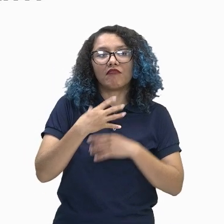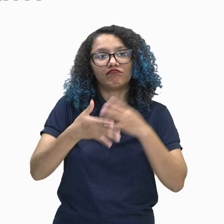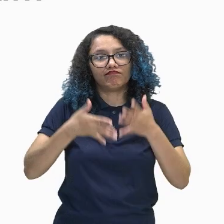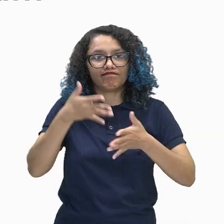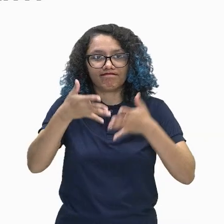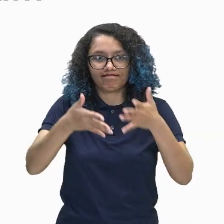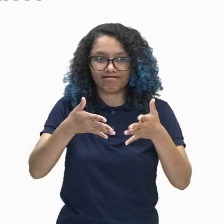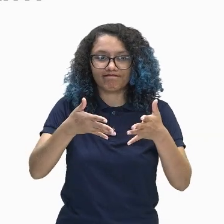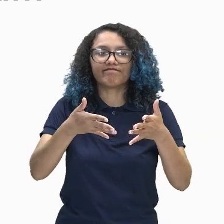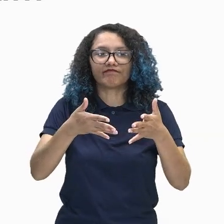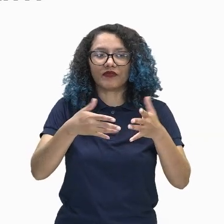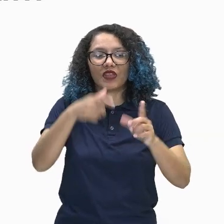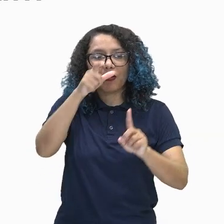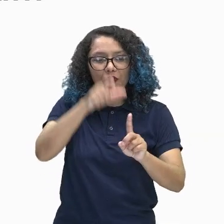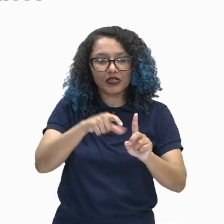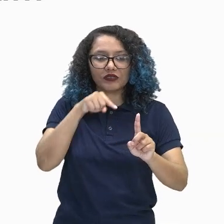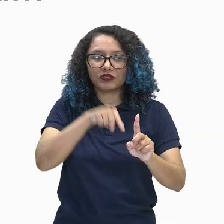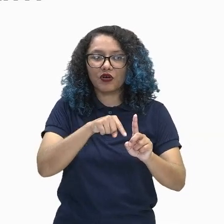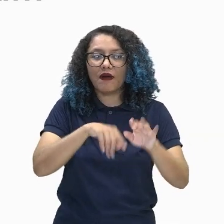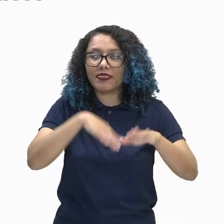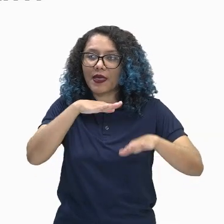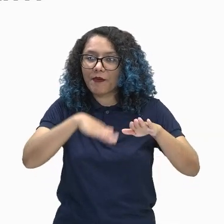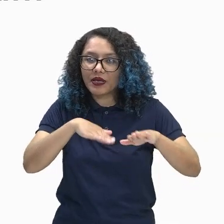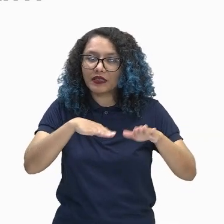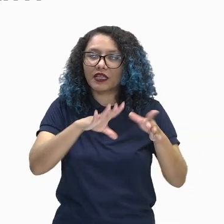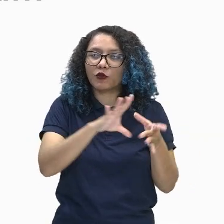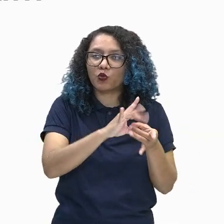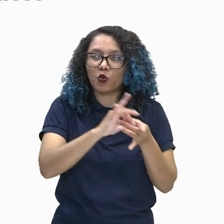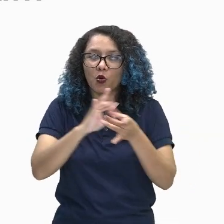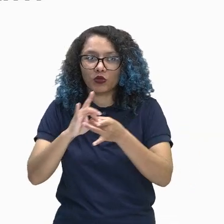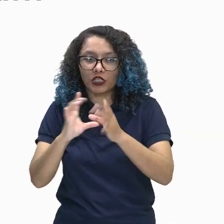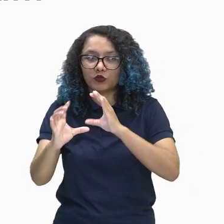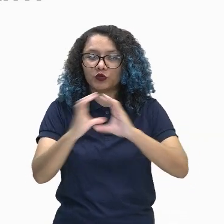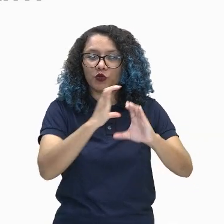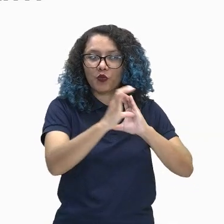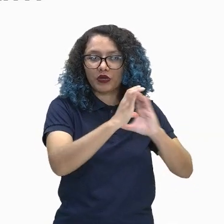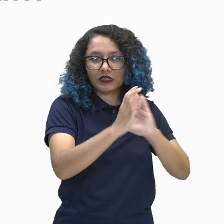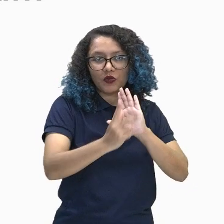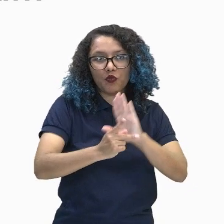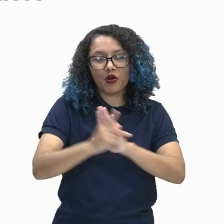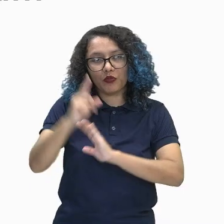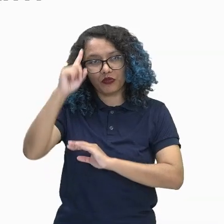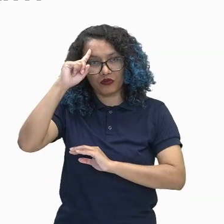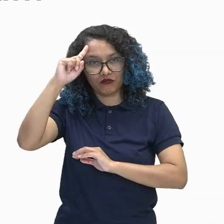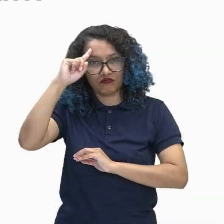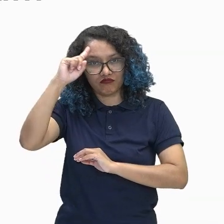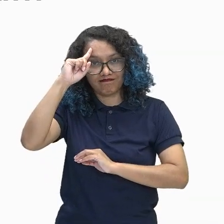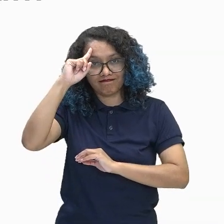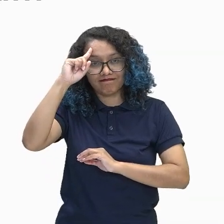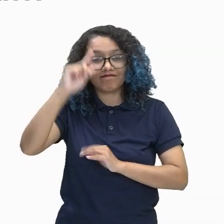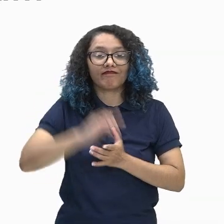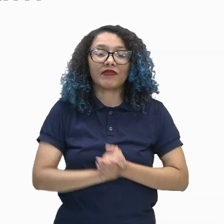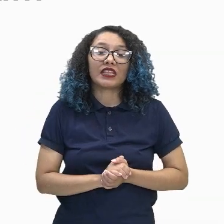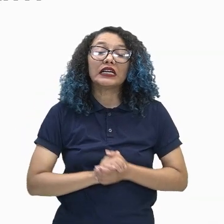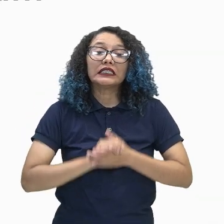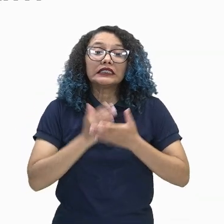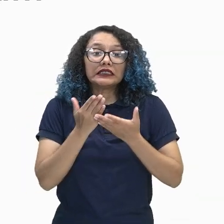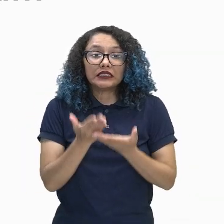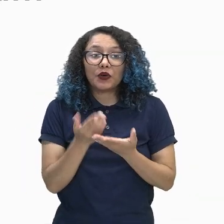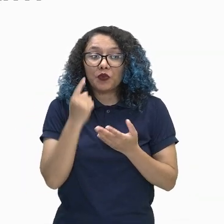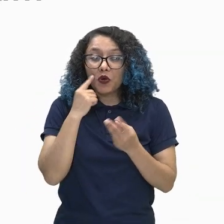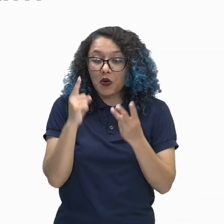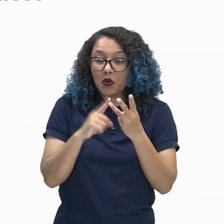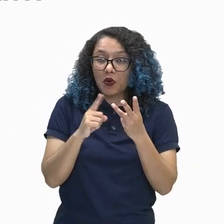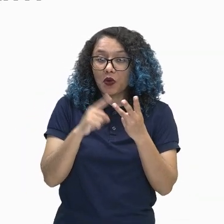indivíduo de acordo com as situações comunicativas de seu cotidiano. Então, observe que aqui está dentro do